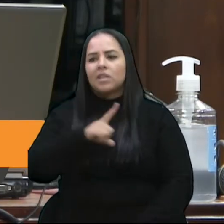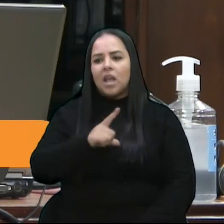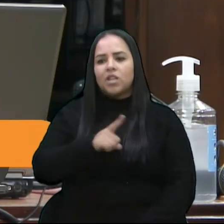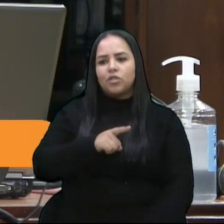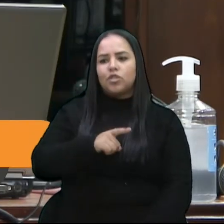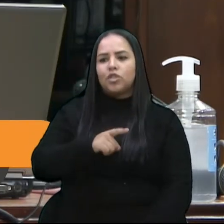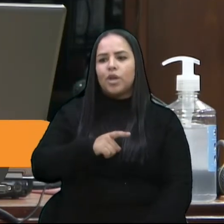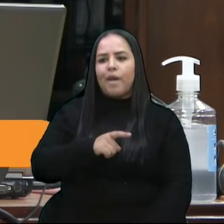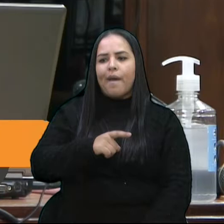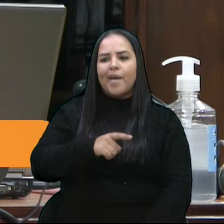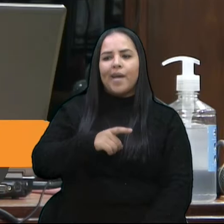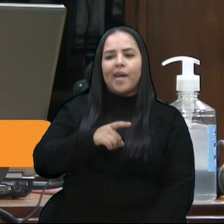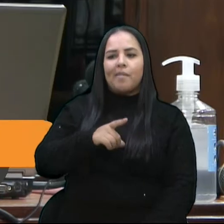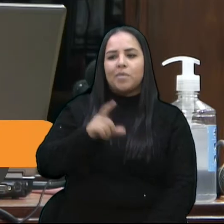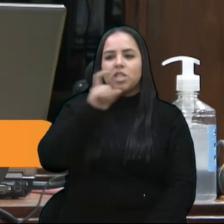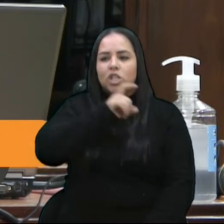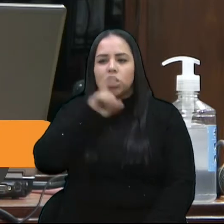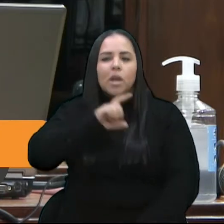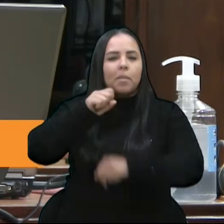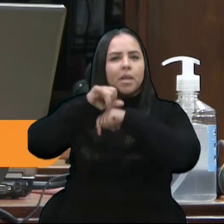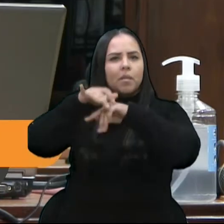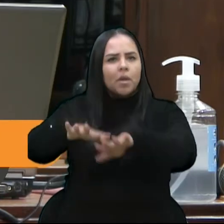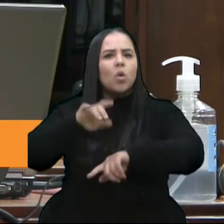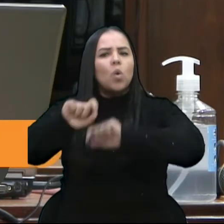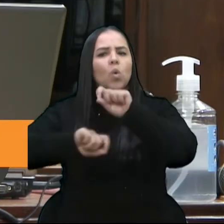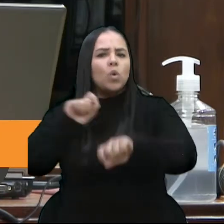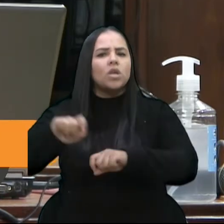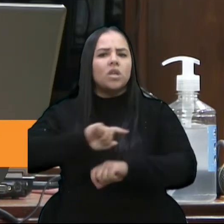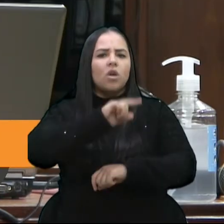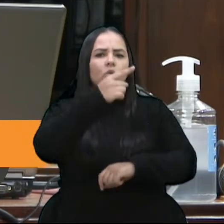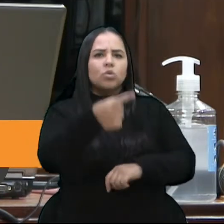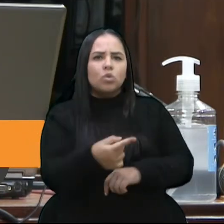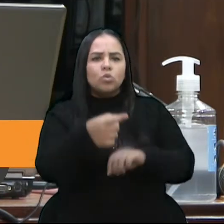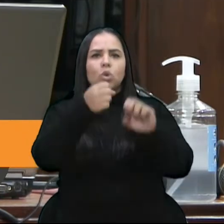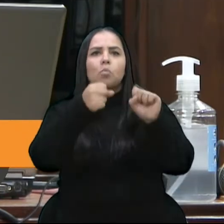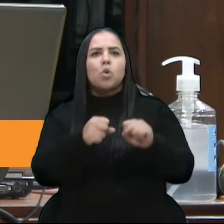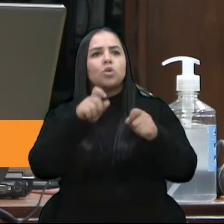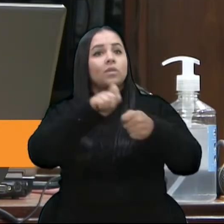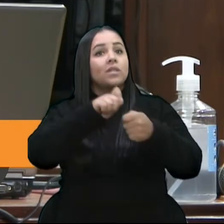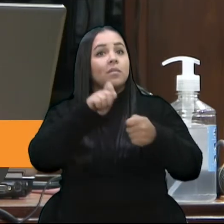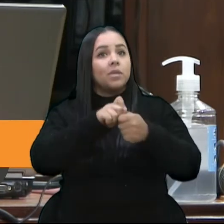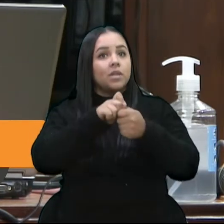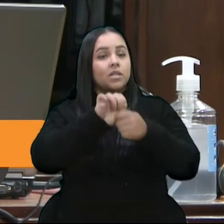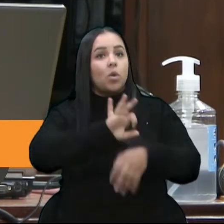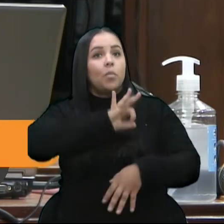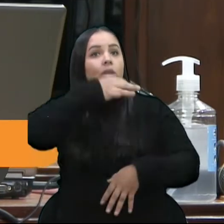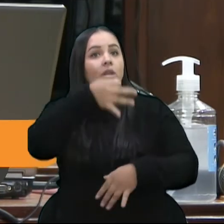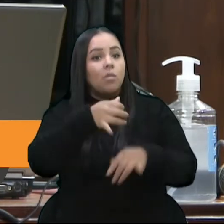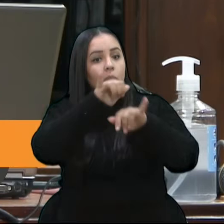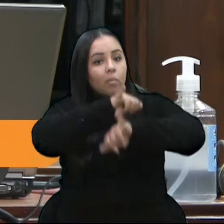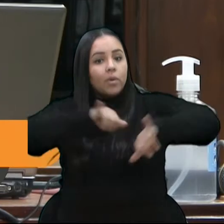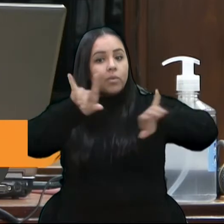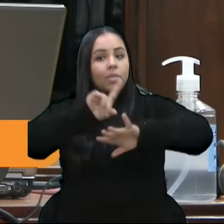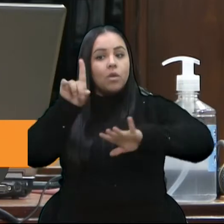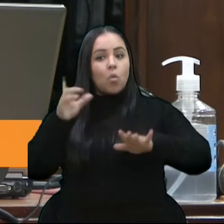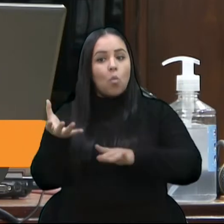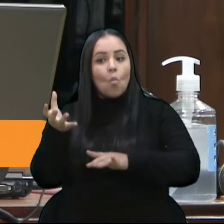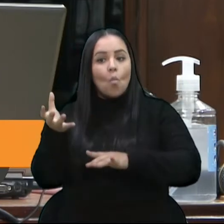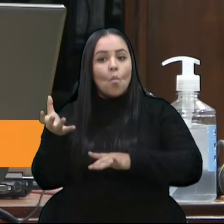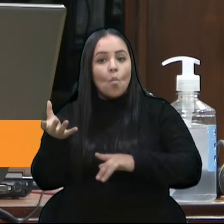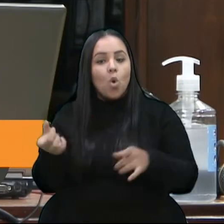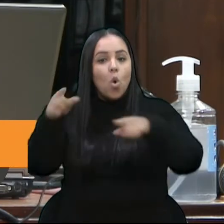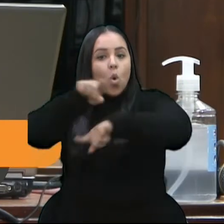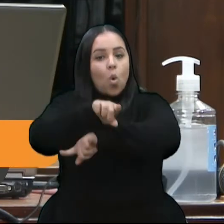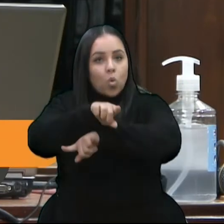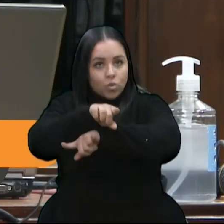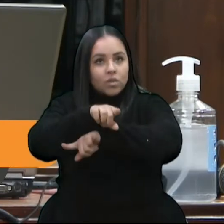pandemia, o que os demais veículos podem fazer para que essa opinião pública não se volte contra a imprensa, que